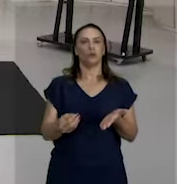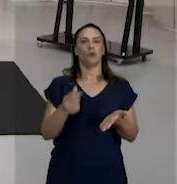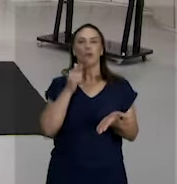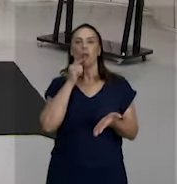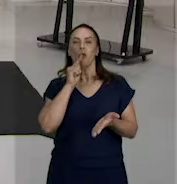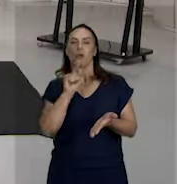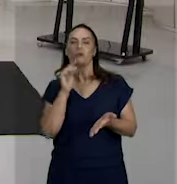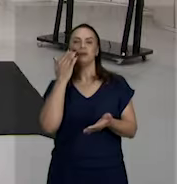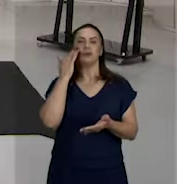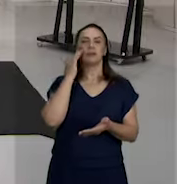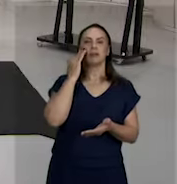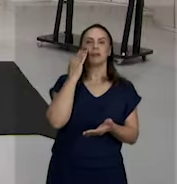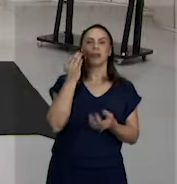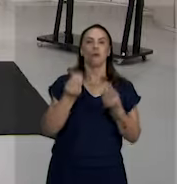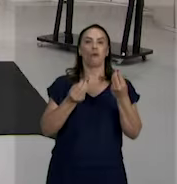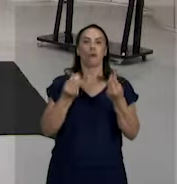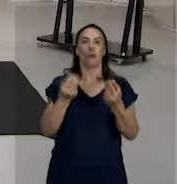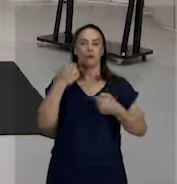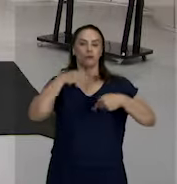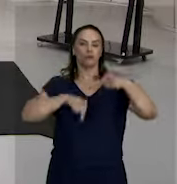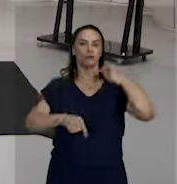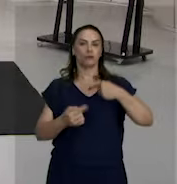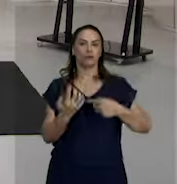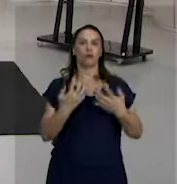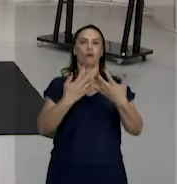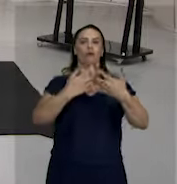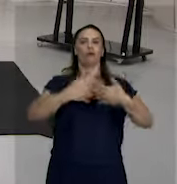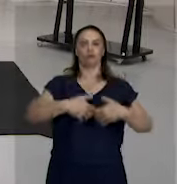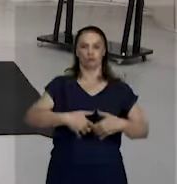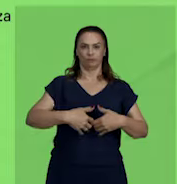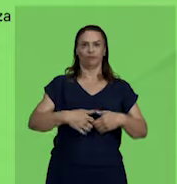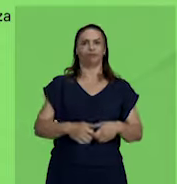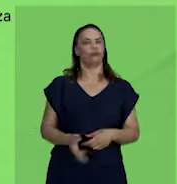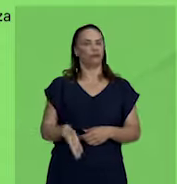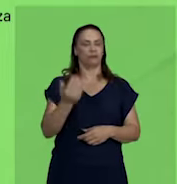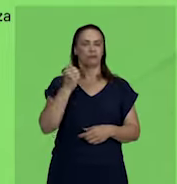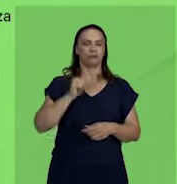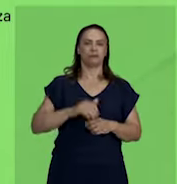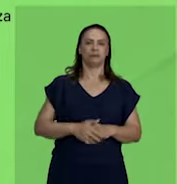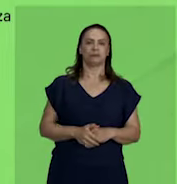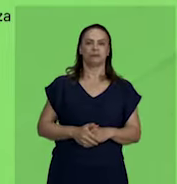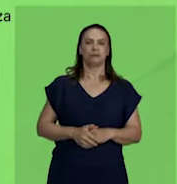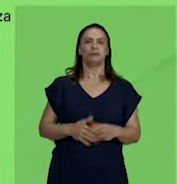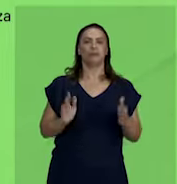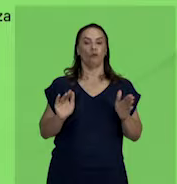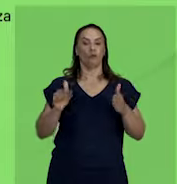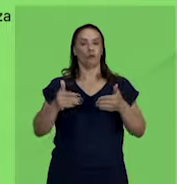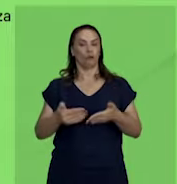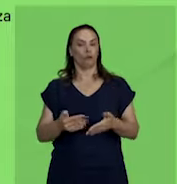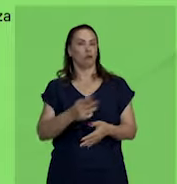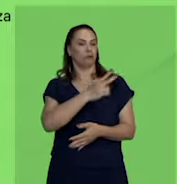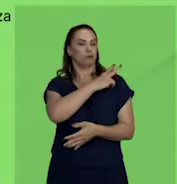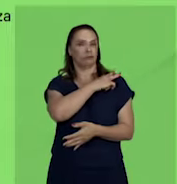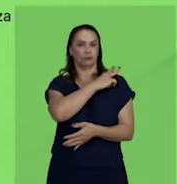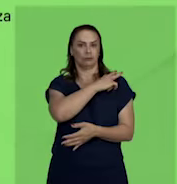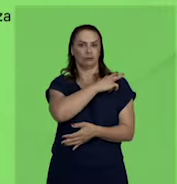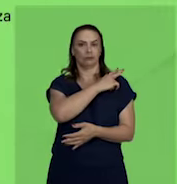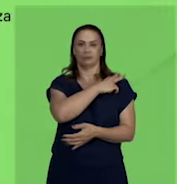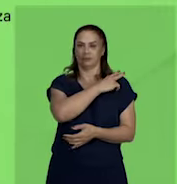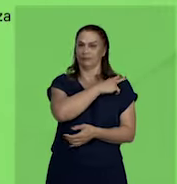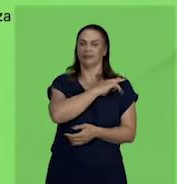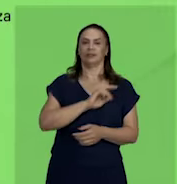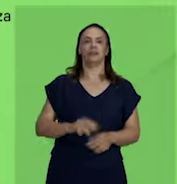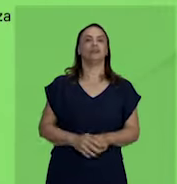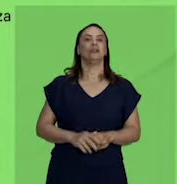o funcionamento desse sistema. Vem comigo? Essa aula então é dedicada ao segundo ano do ensino médio e nós